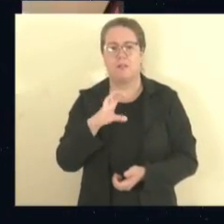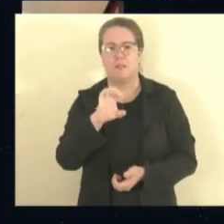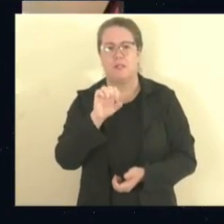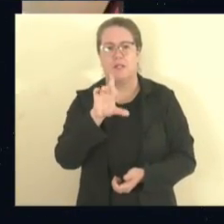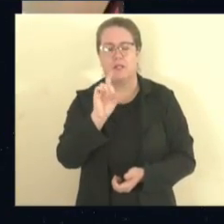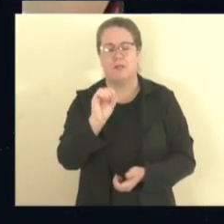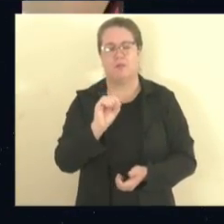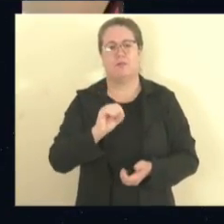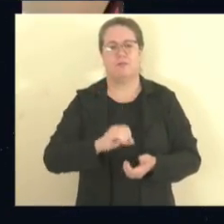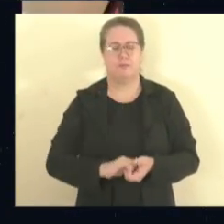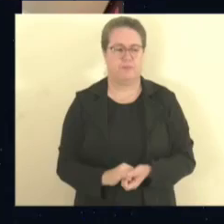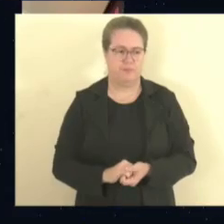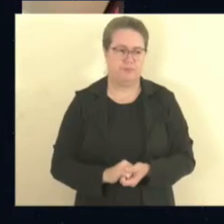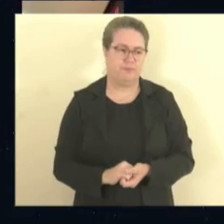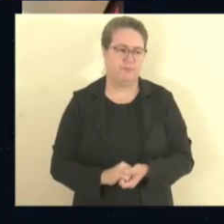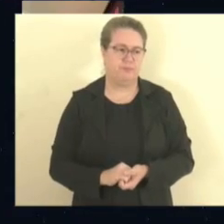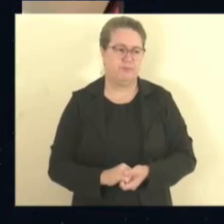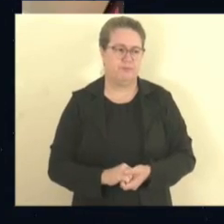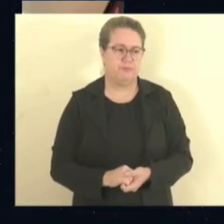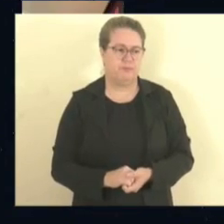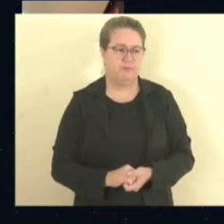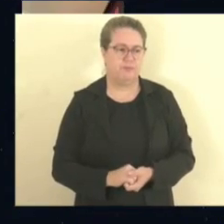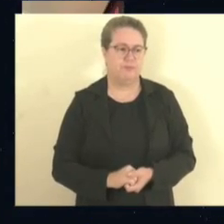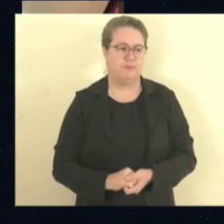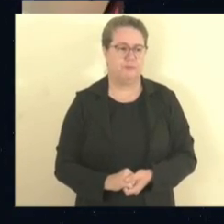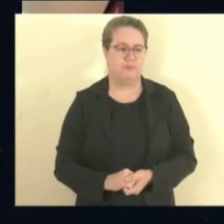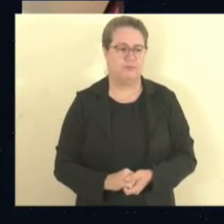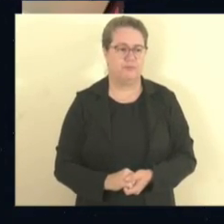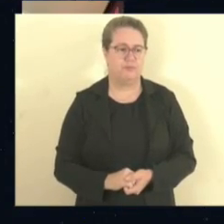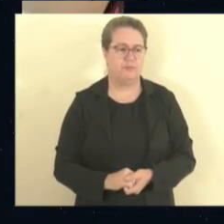Com seu auxílio, é claro, né?